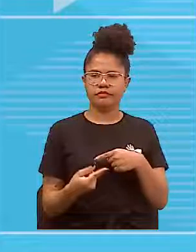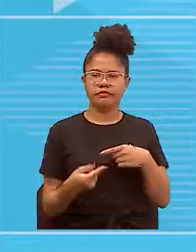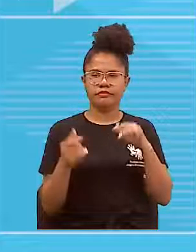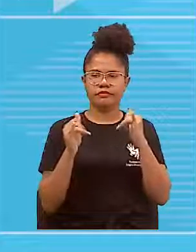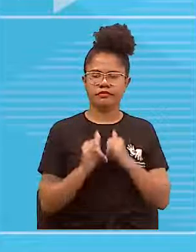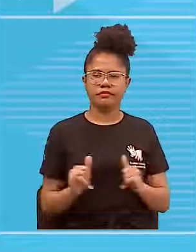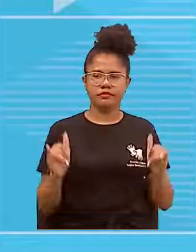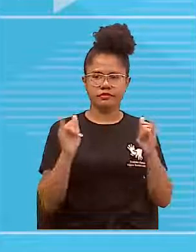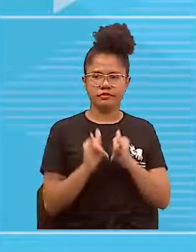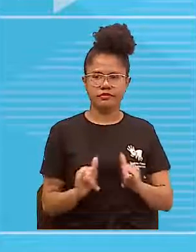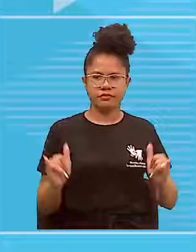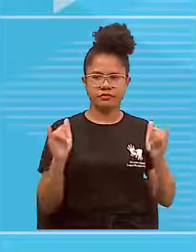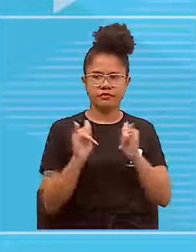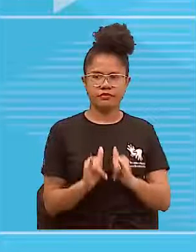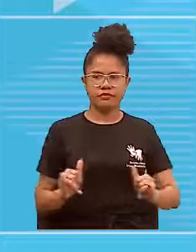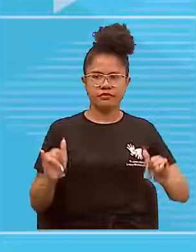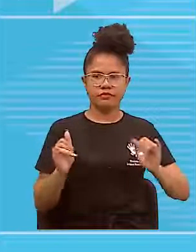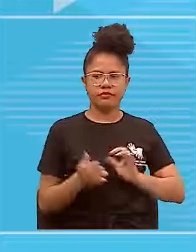Informação.